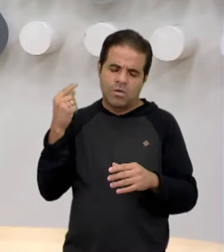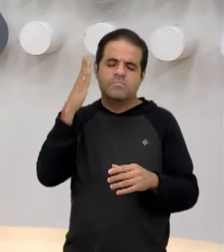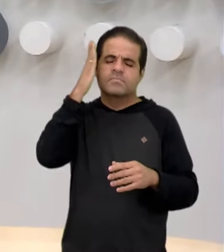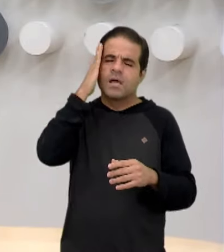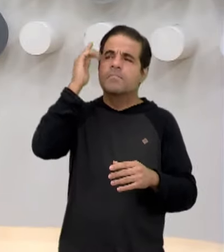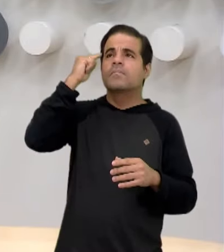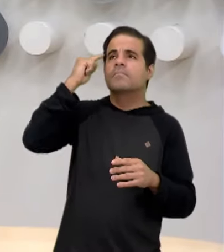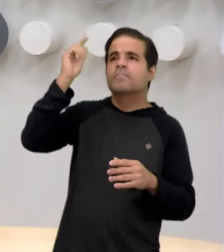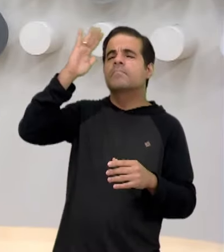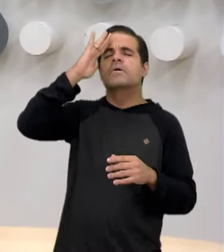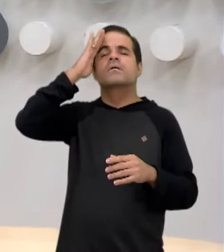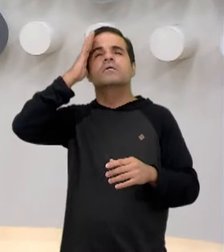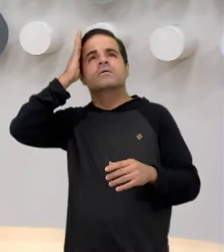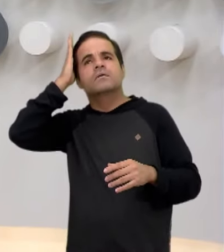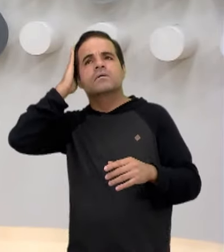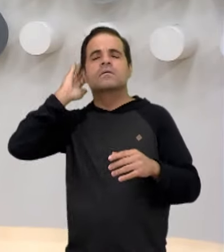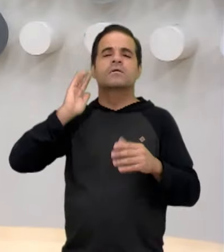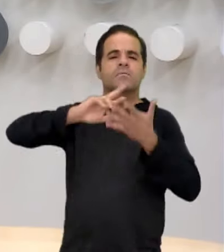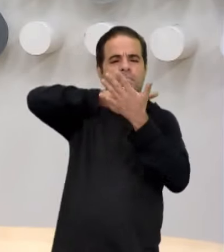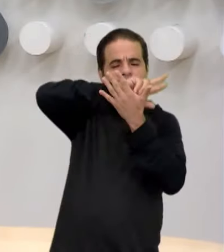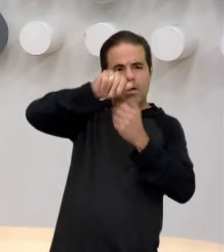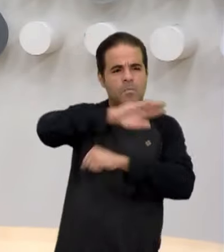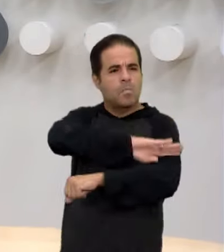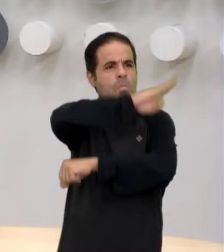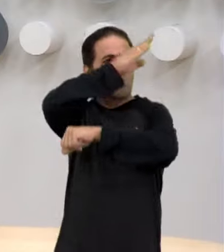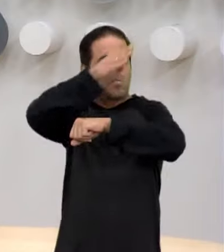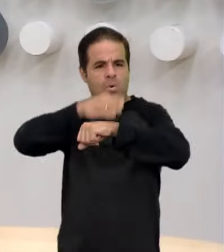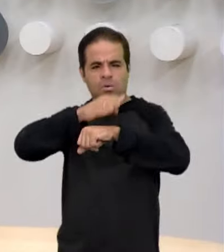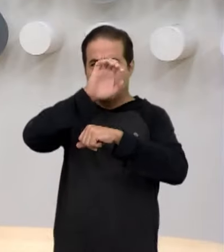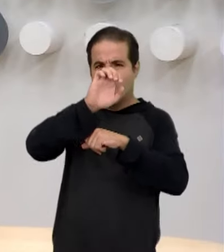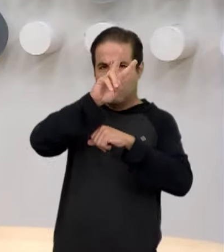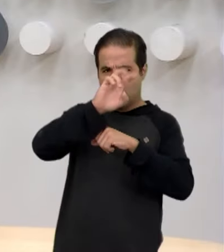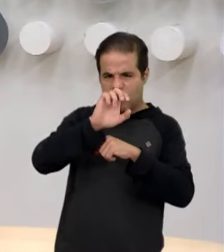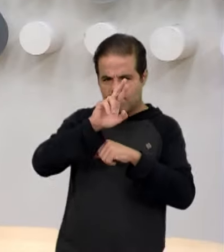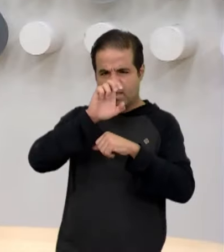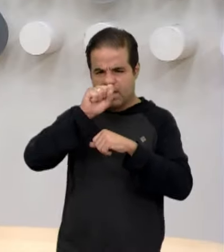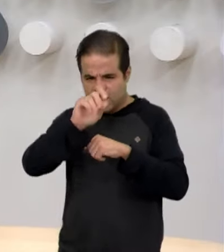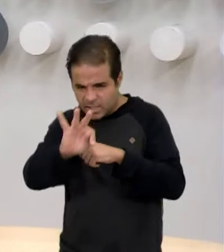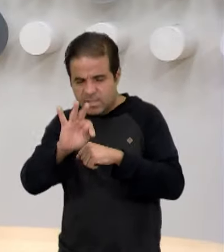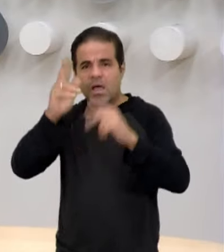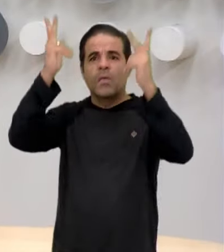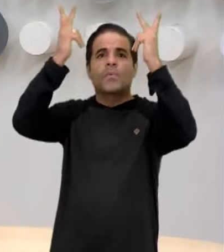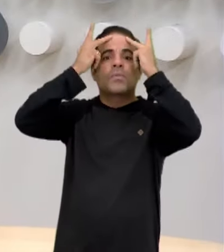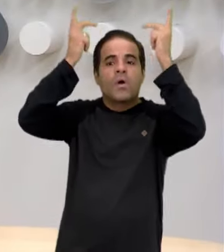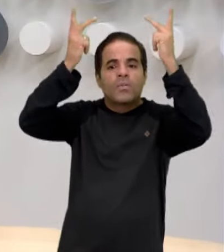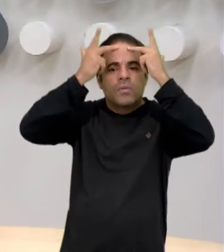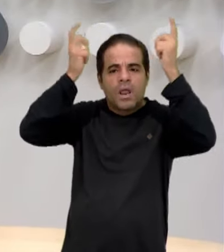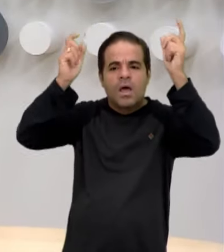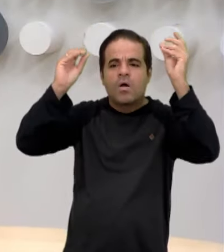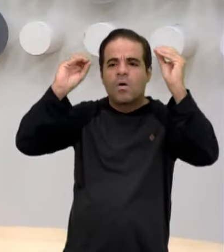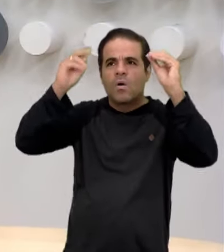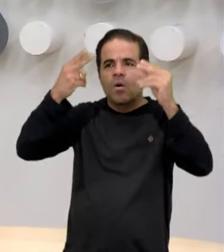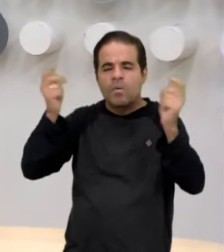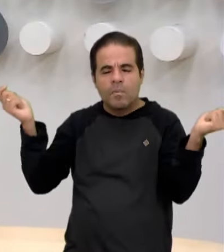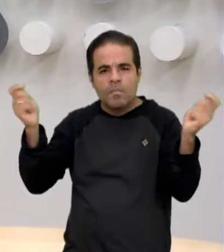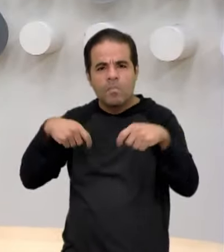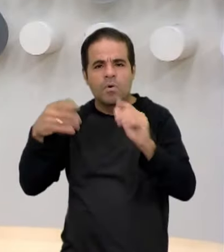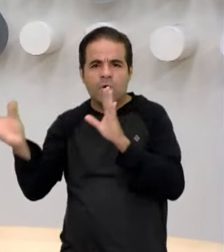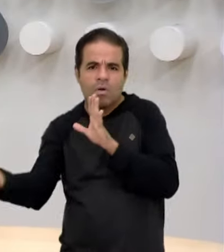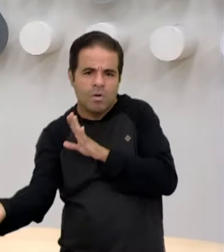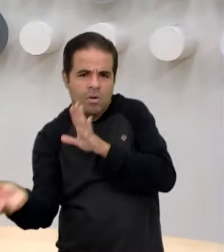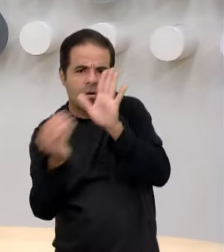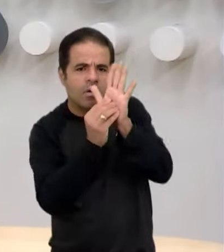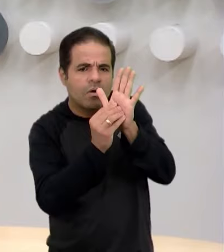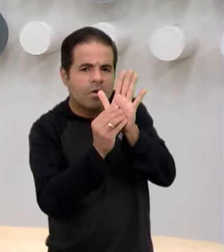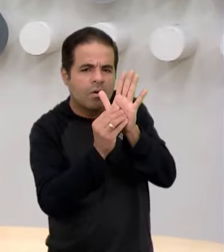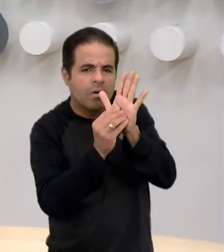a se perguntar, será que o Monte Everest realmente é uma paisagem natural ou a gente pode classificar ele, no caso,